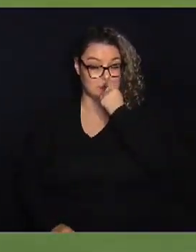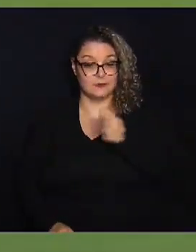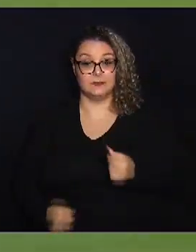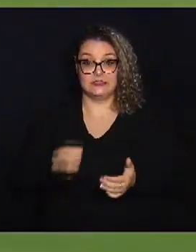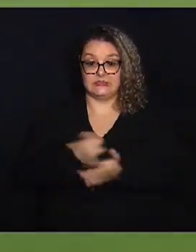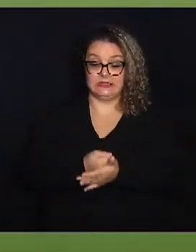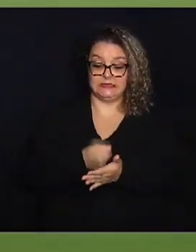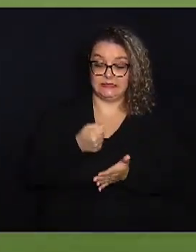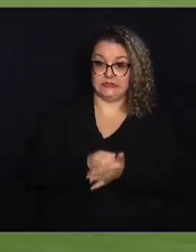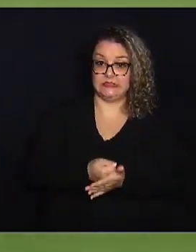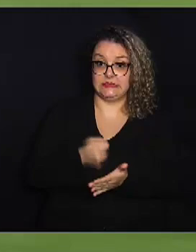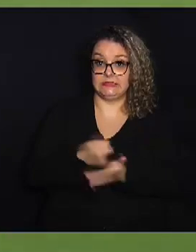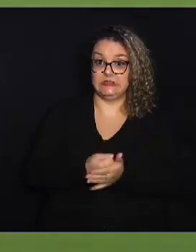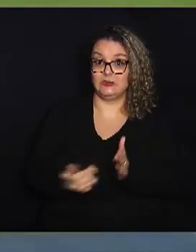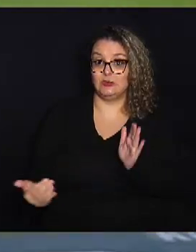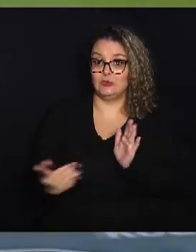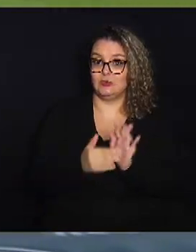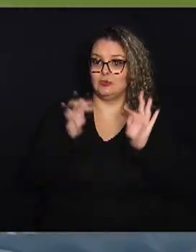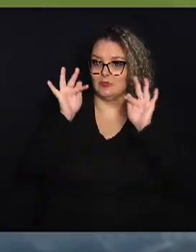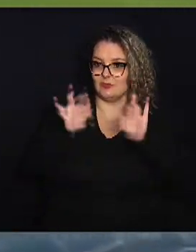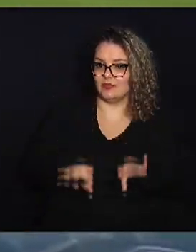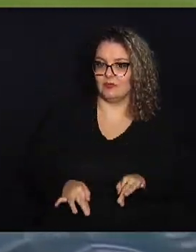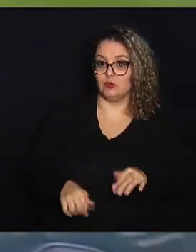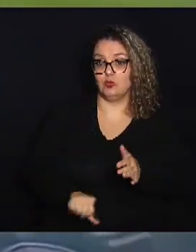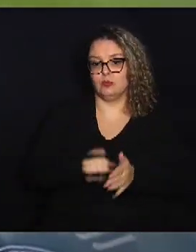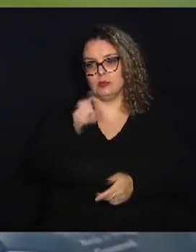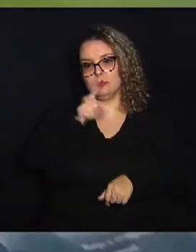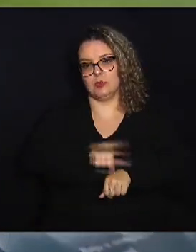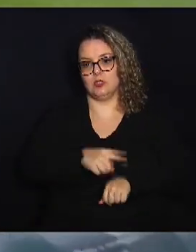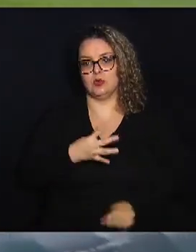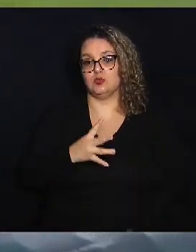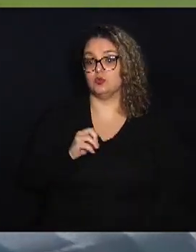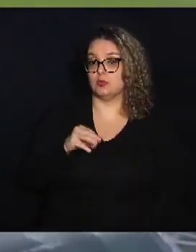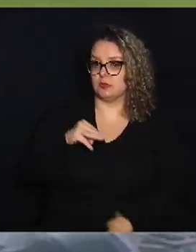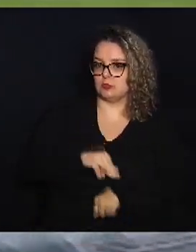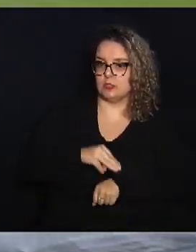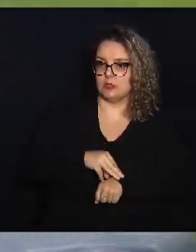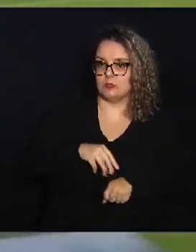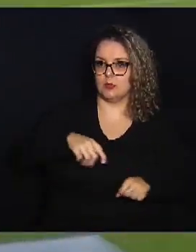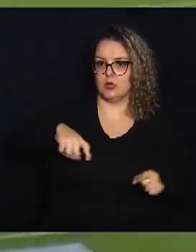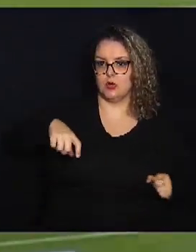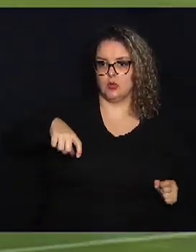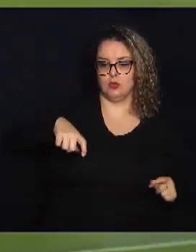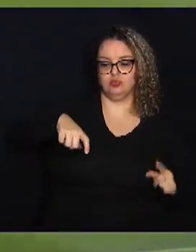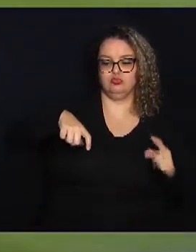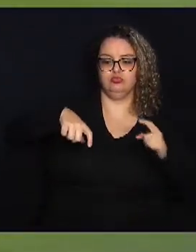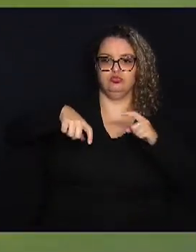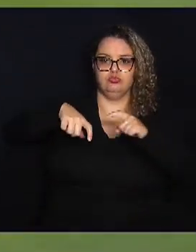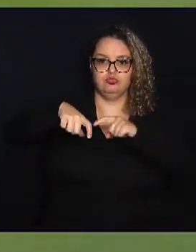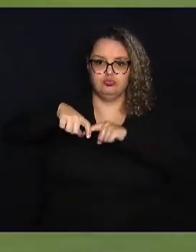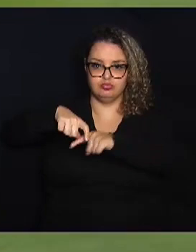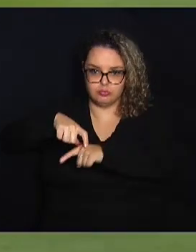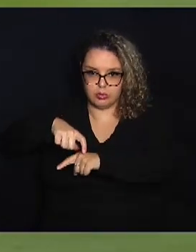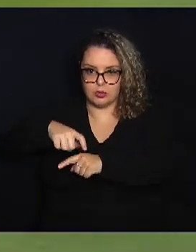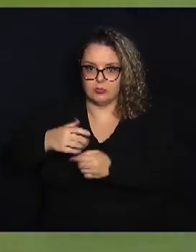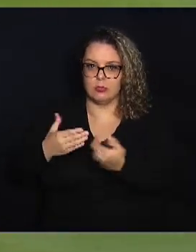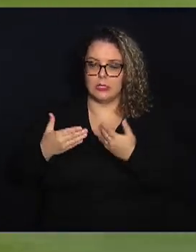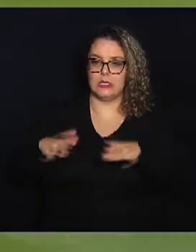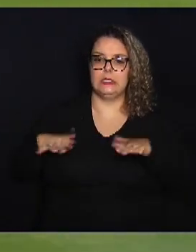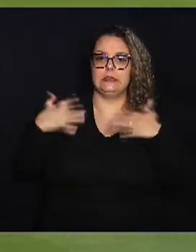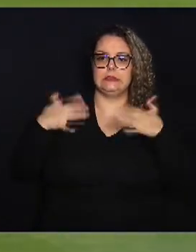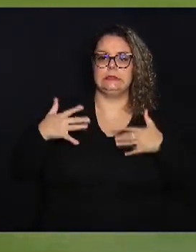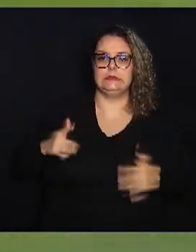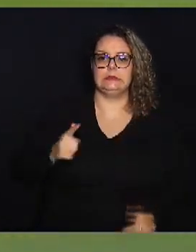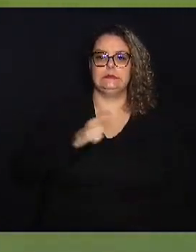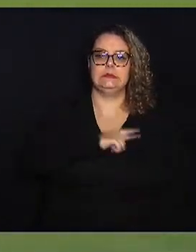pressionando até que na reta final do primeiro tempo, aos 40 minutos, o Fantasma abriu o placar. A defesa do Guarani